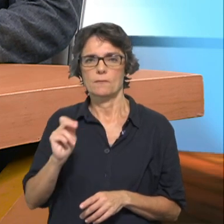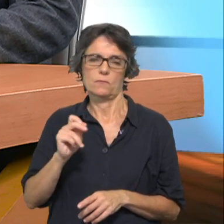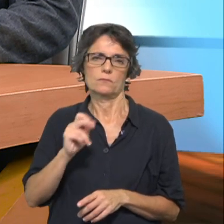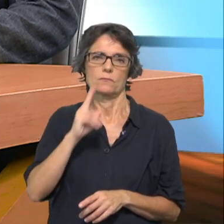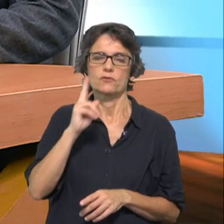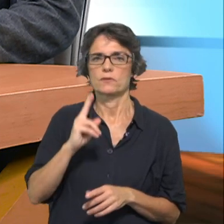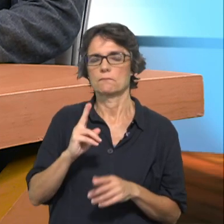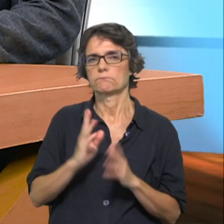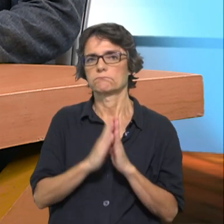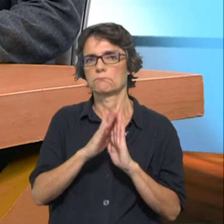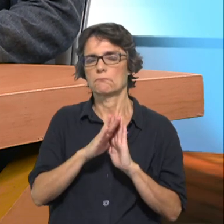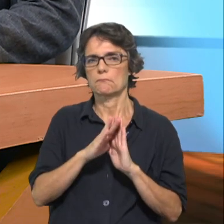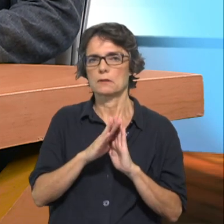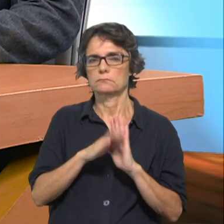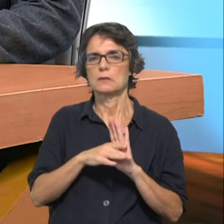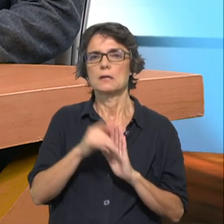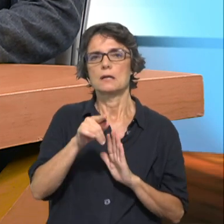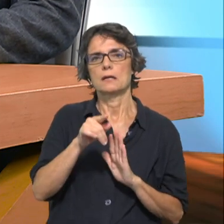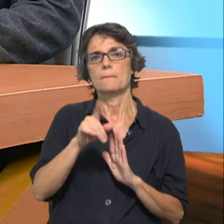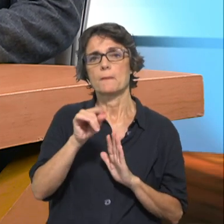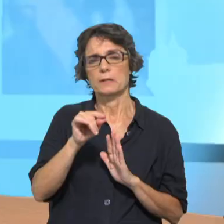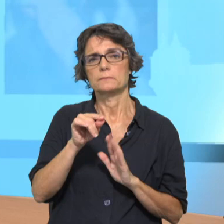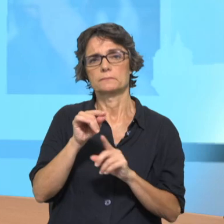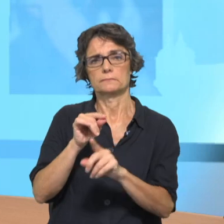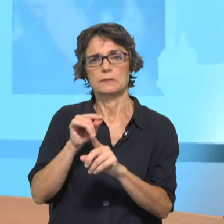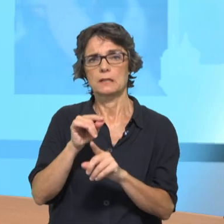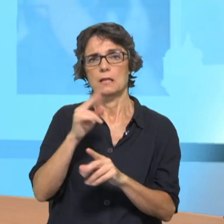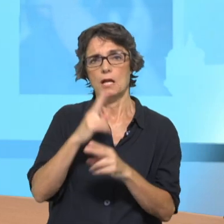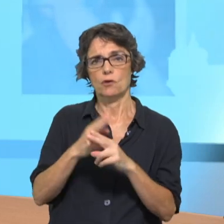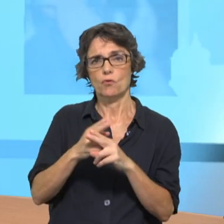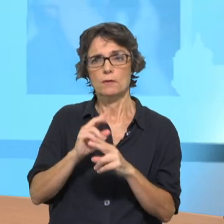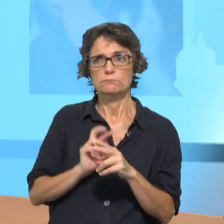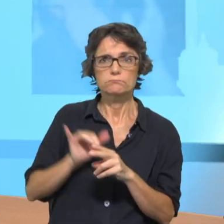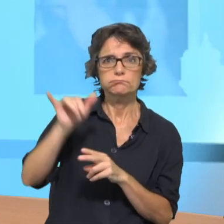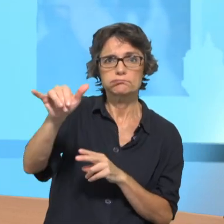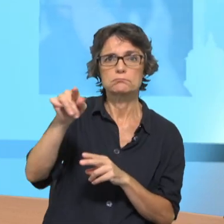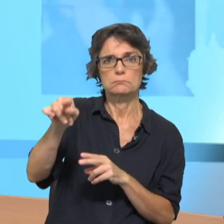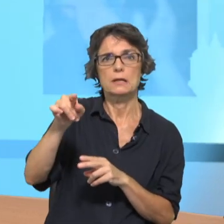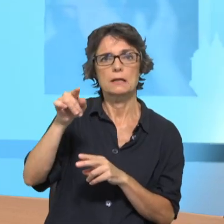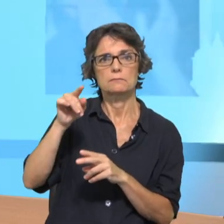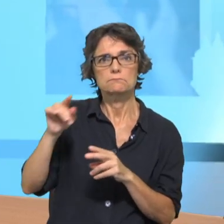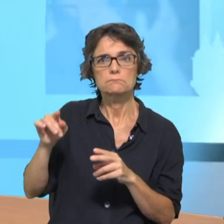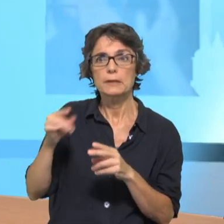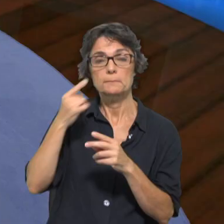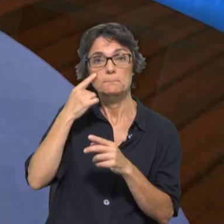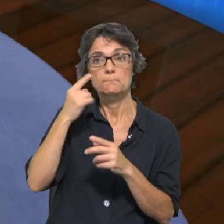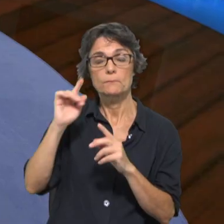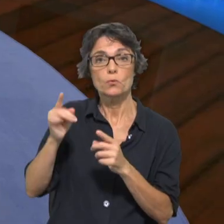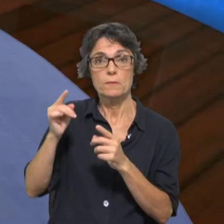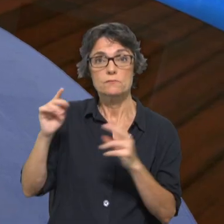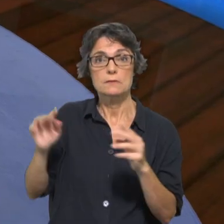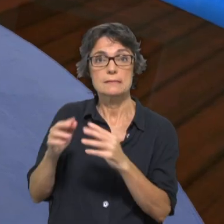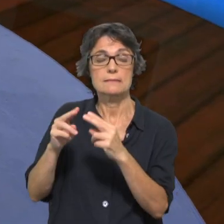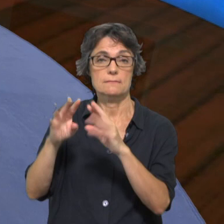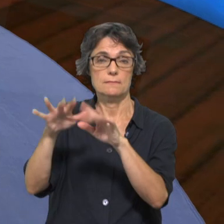várias fases deste sínodo e que estará em Roma também nestes dias para acompanhar o início da Assembleia do Sínodo.